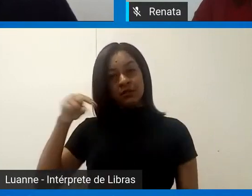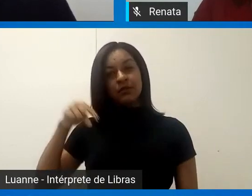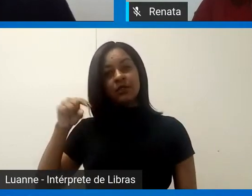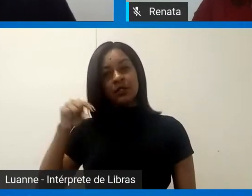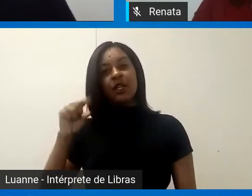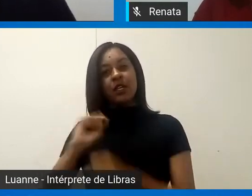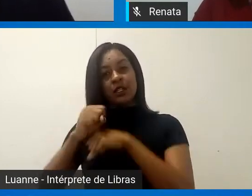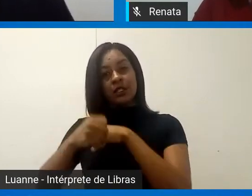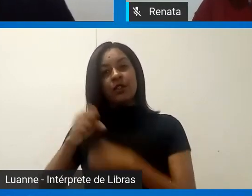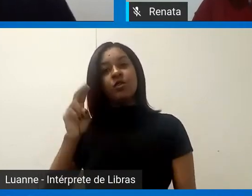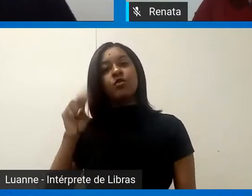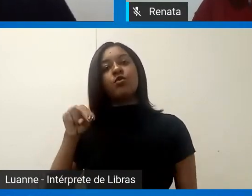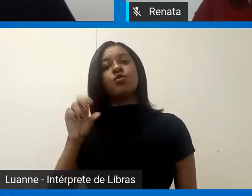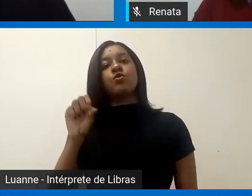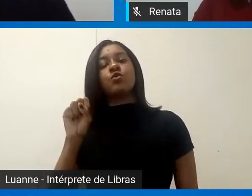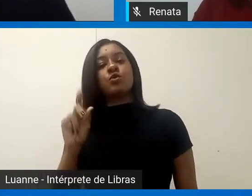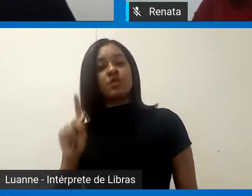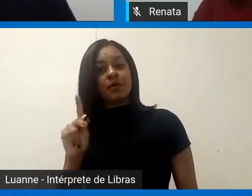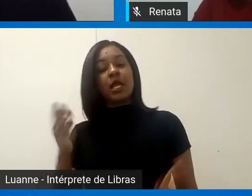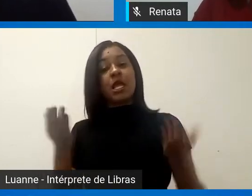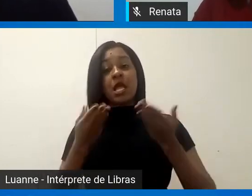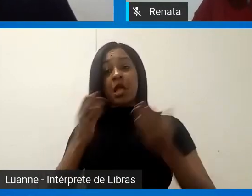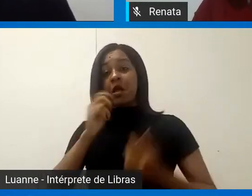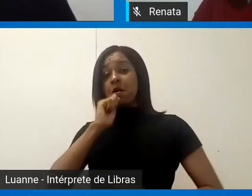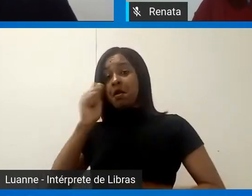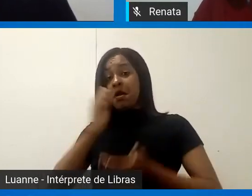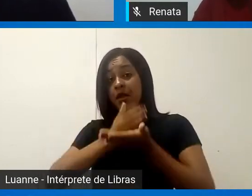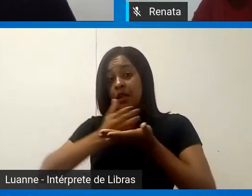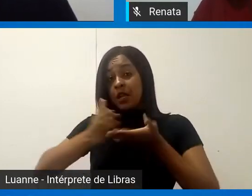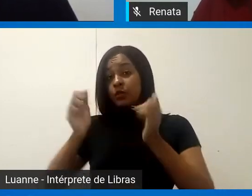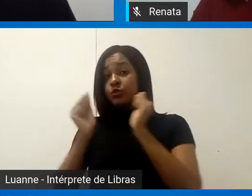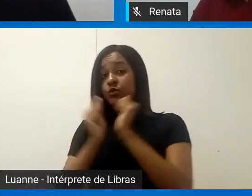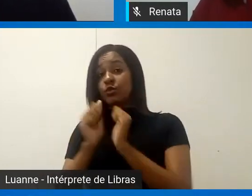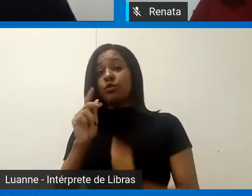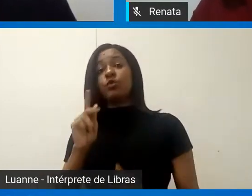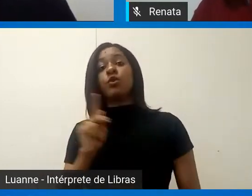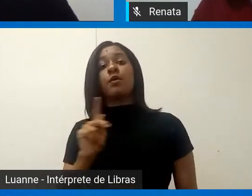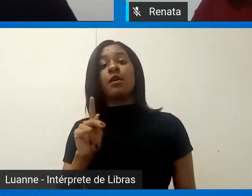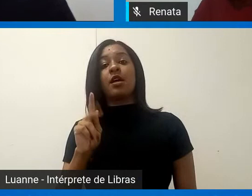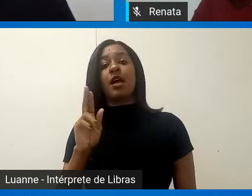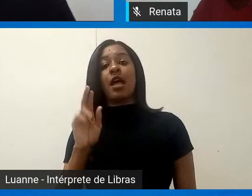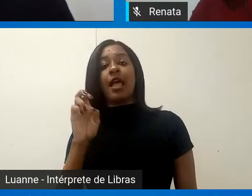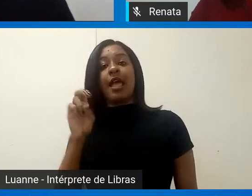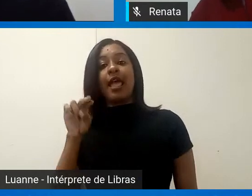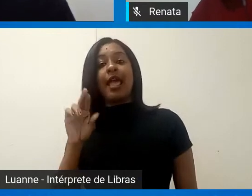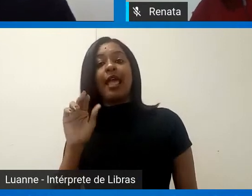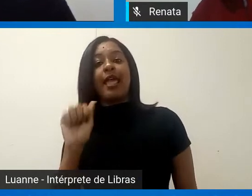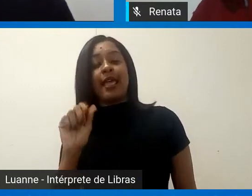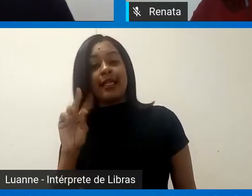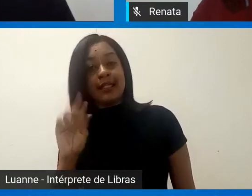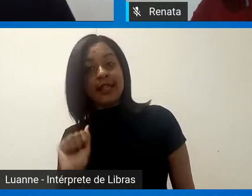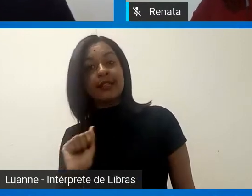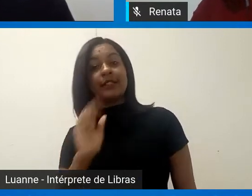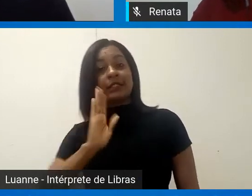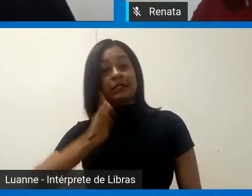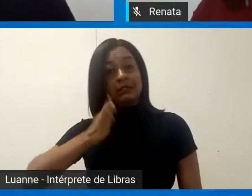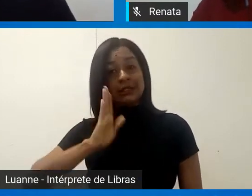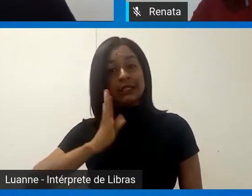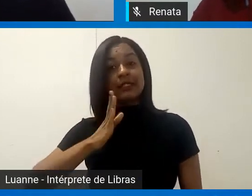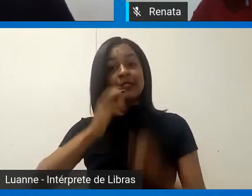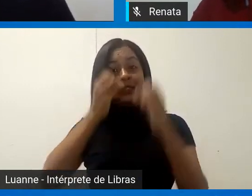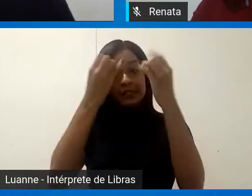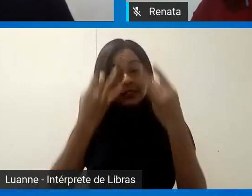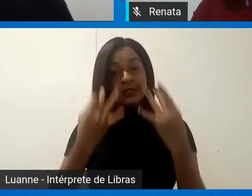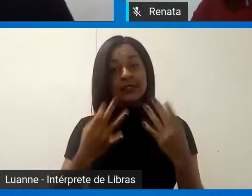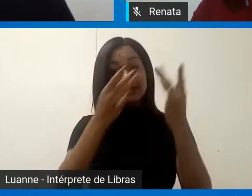fazendo a mediação dessa mesa junto com a Renata bom eu gostaria de assim como a Simone já fez agradecer muito aos